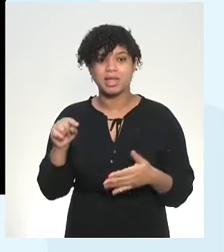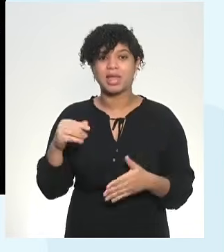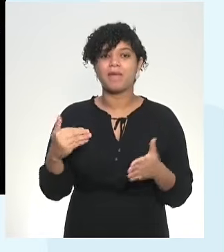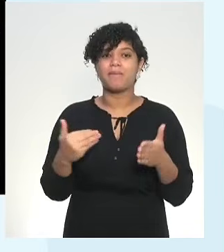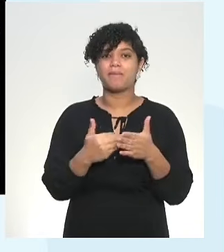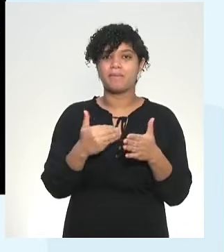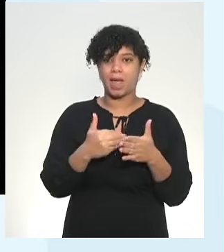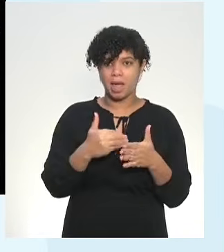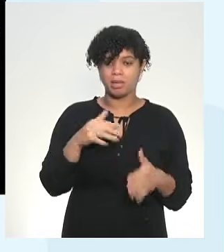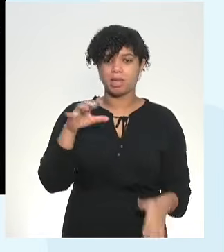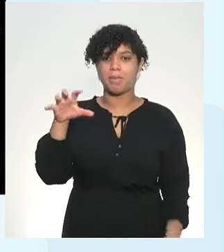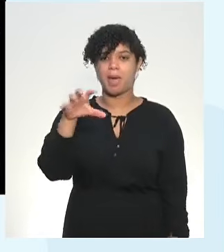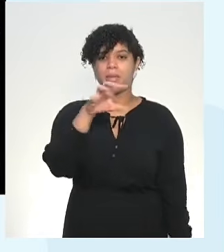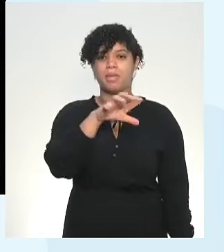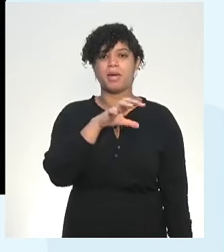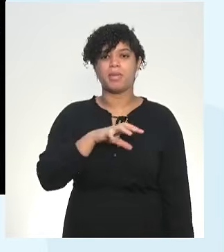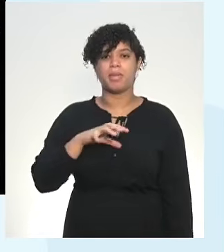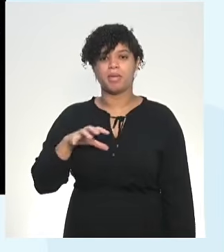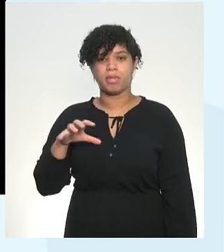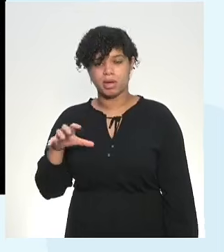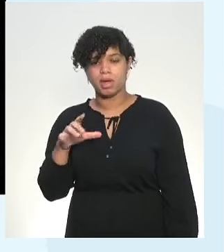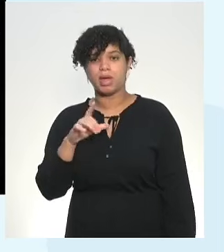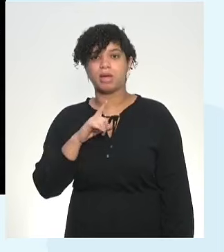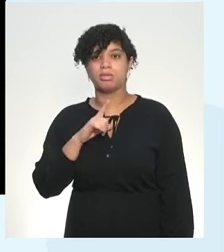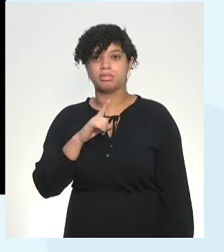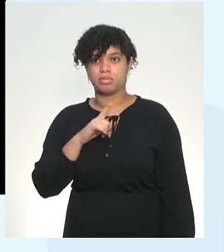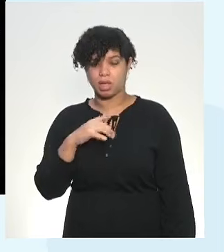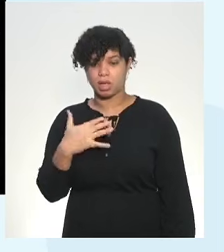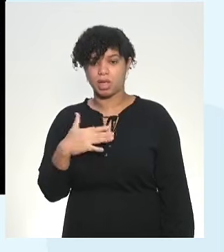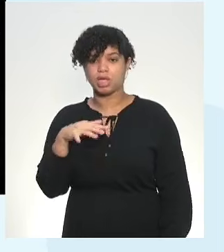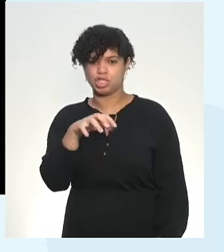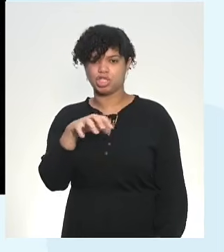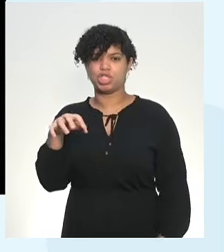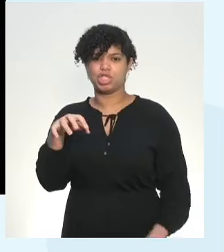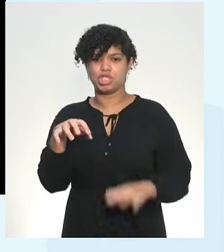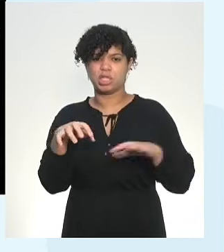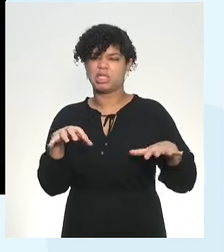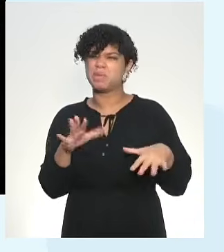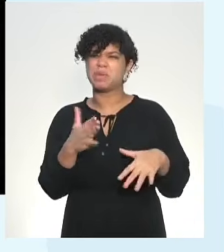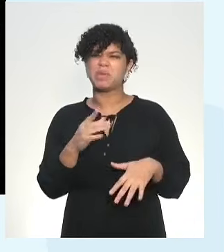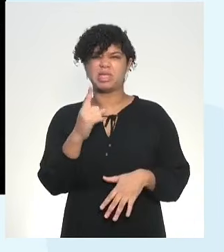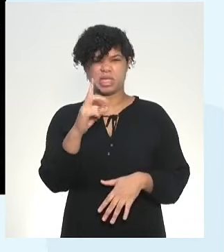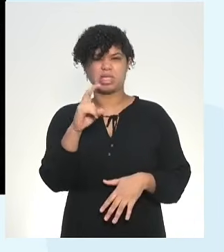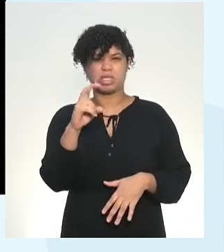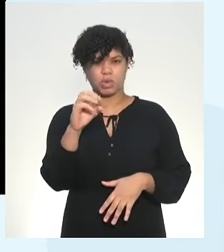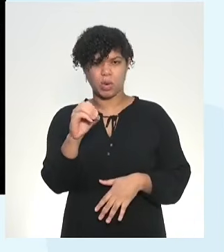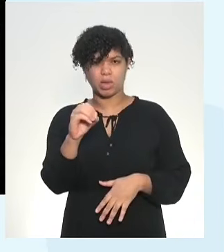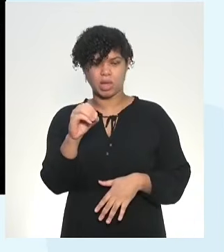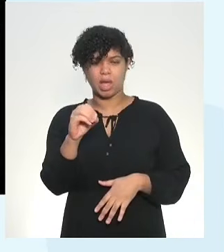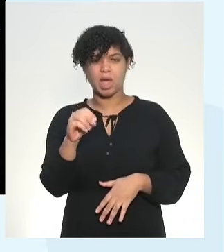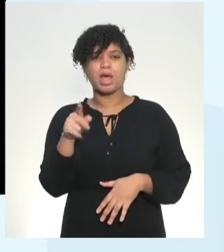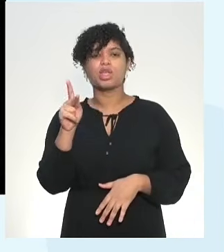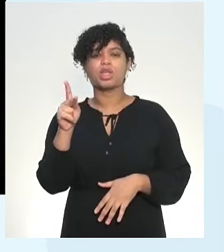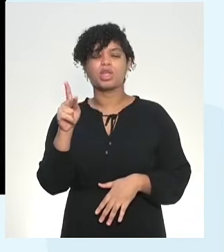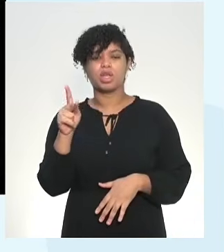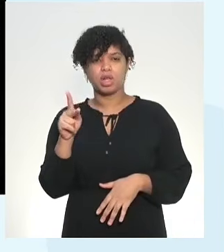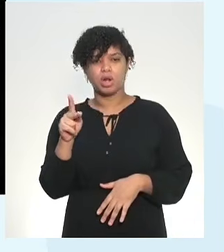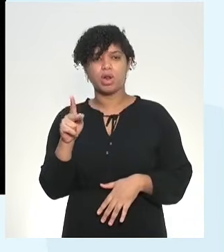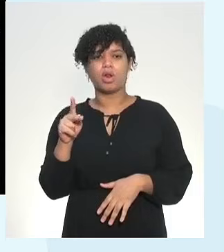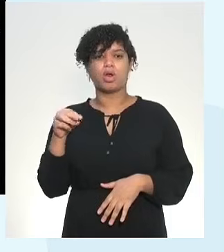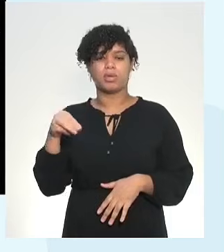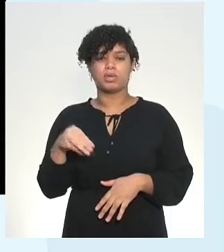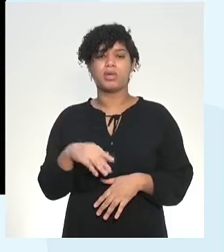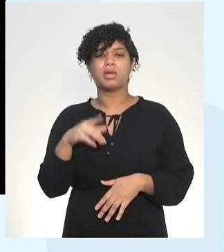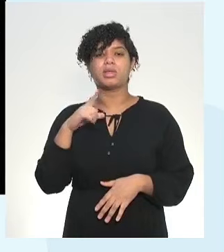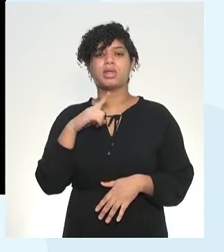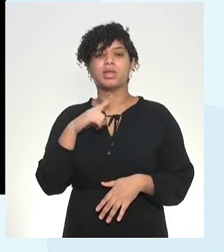está em torno de São Paulo, né, que tem até uma distância até de 150 quilômetros, que é o caso aí de Piracicaba, né? Então nós temos São José